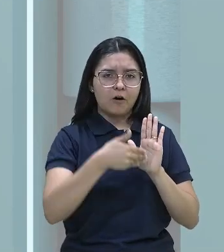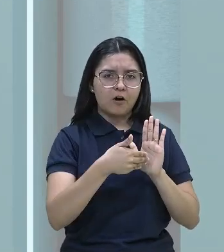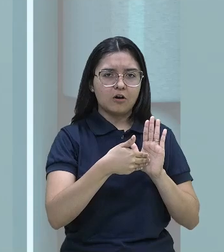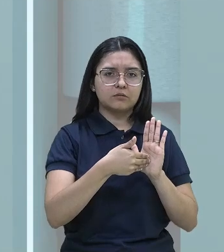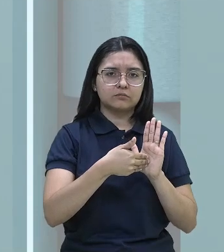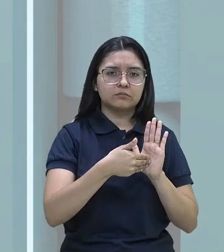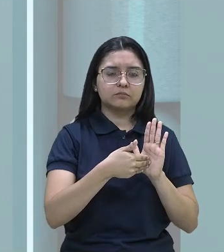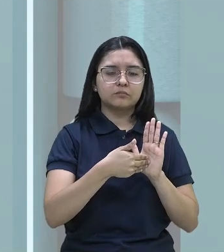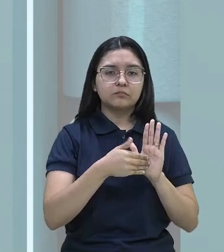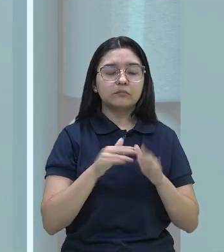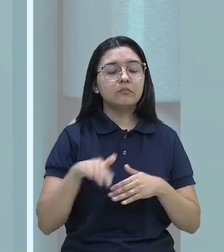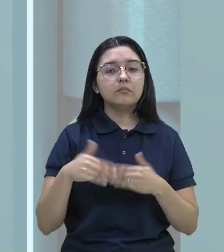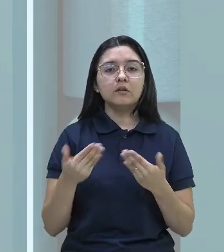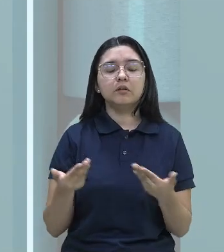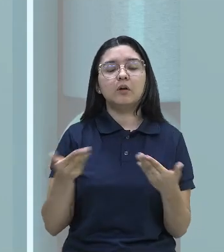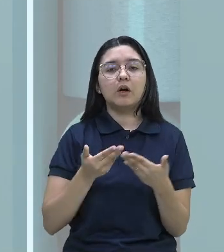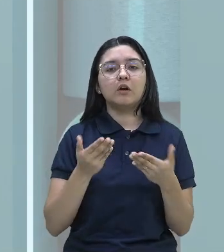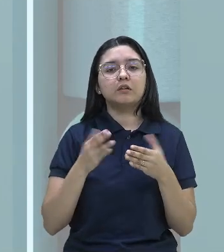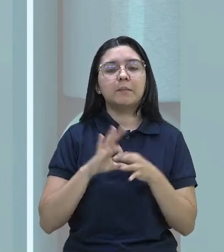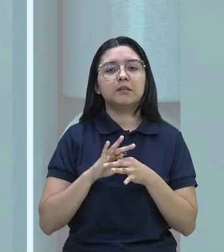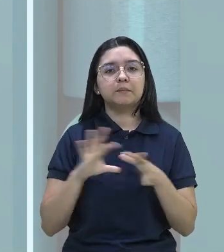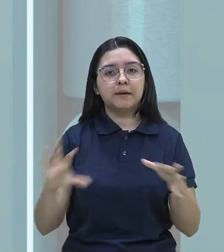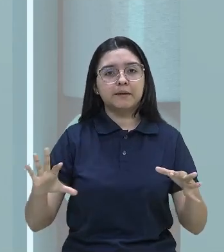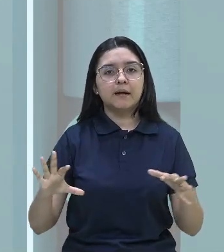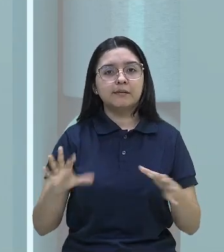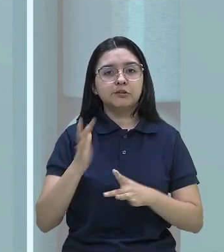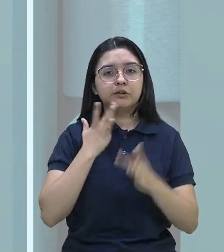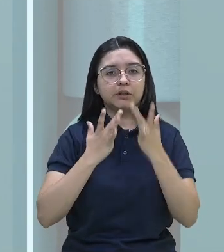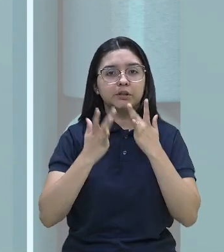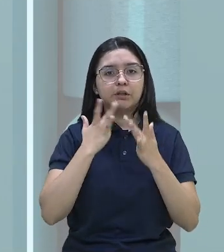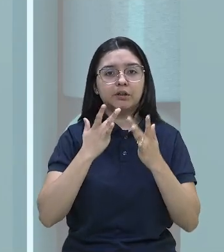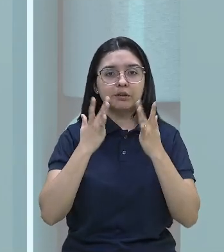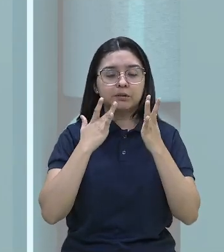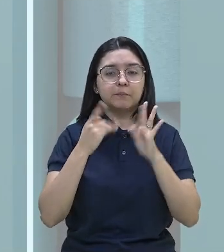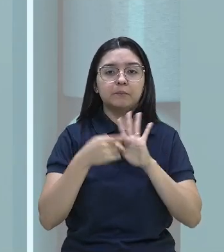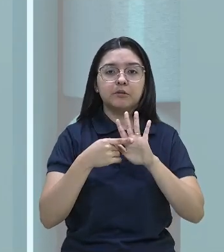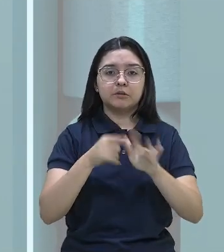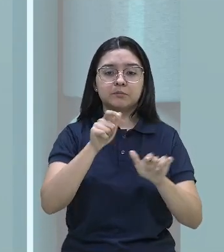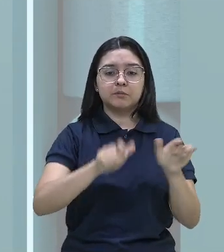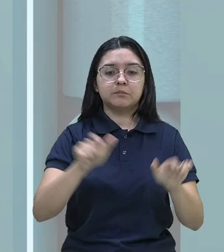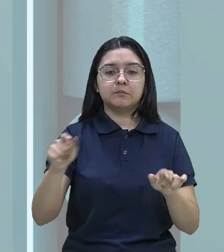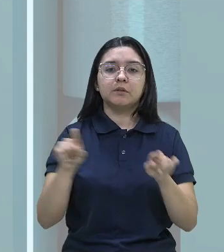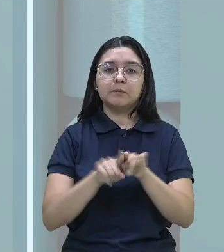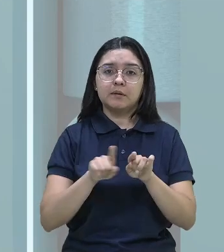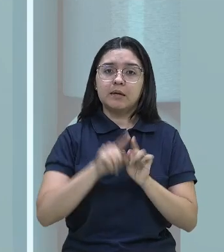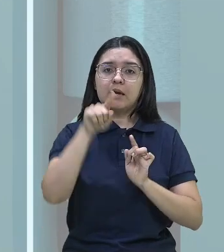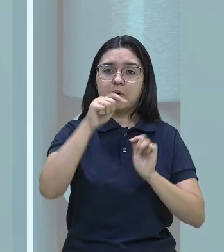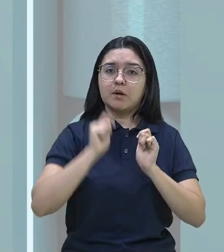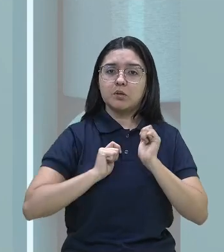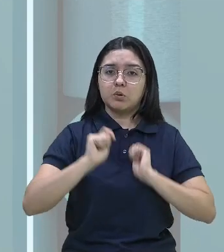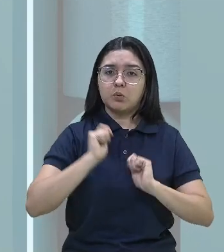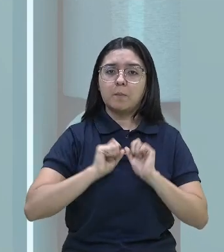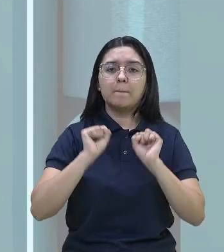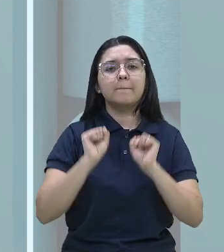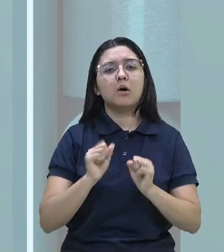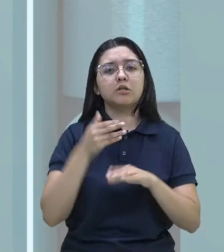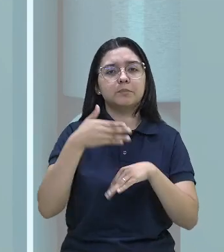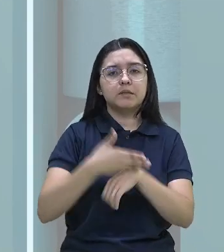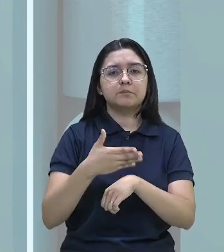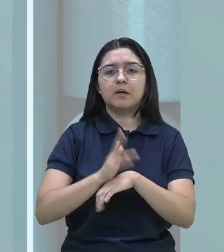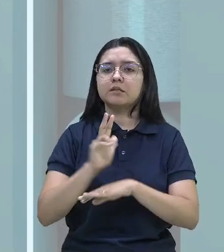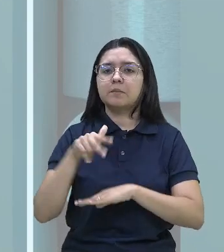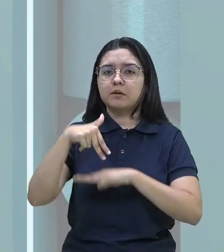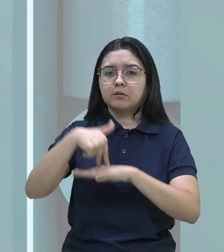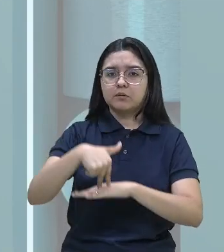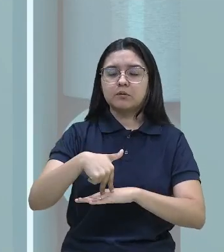né? E aí ele mostra que o público também é um ator, que o público também pode